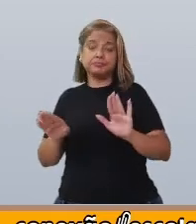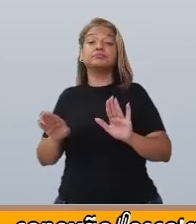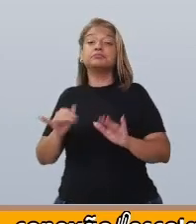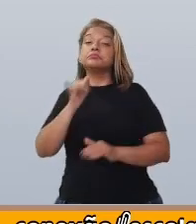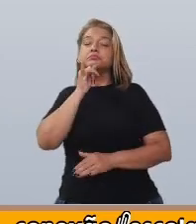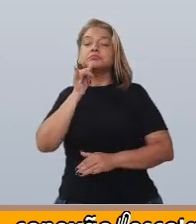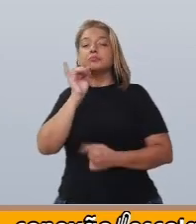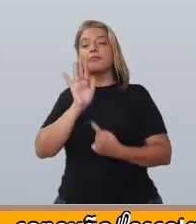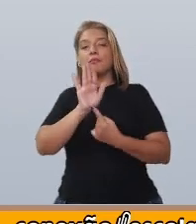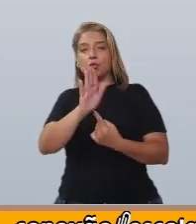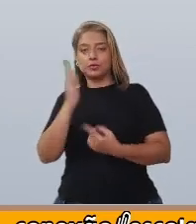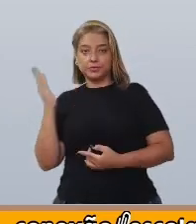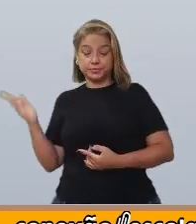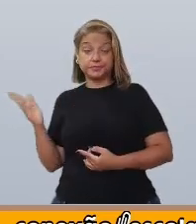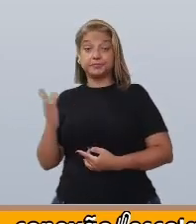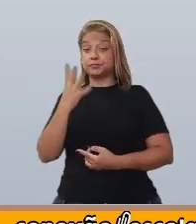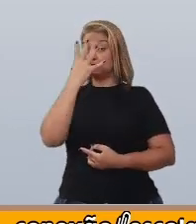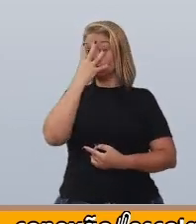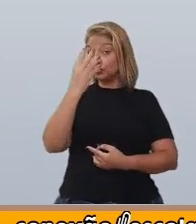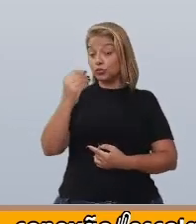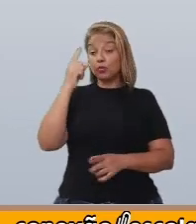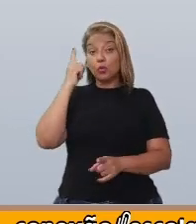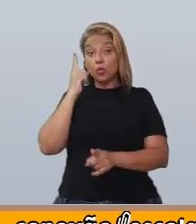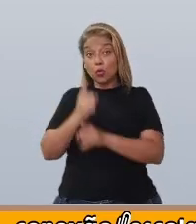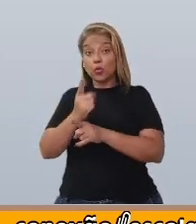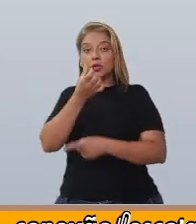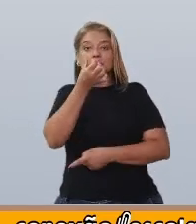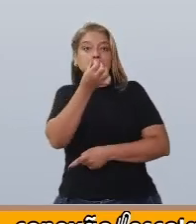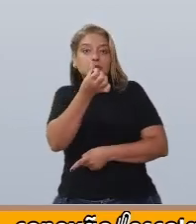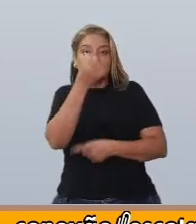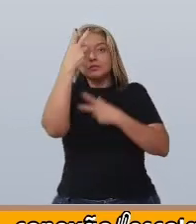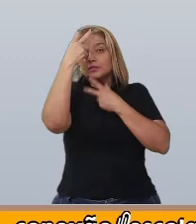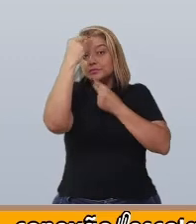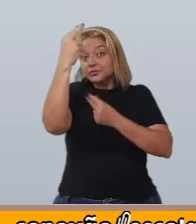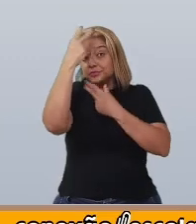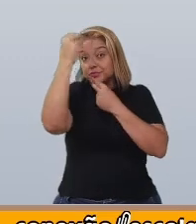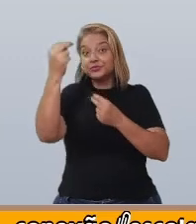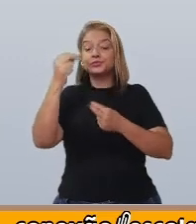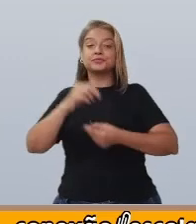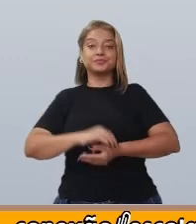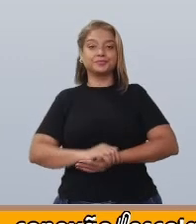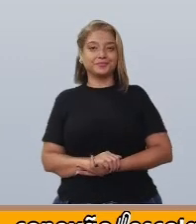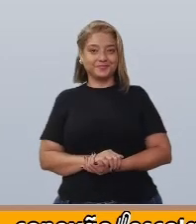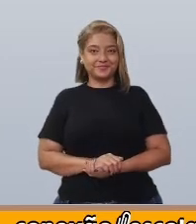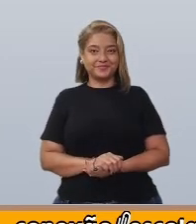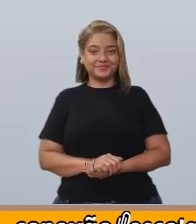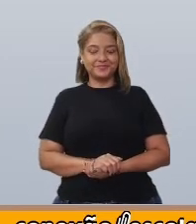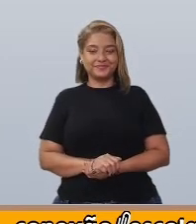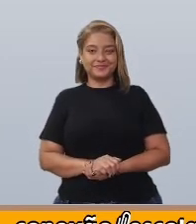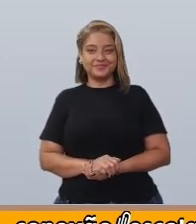o exemplo. O lobo encontrou 6 cabritinhos.